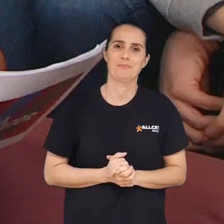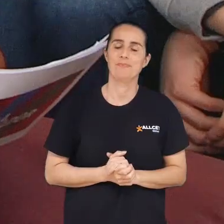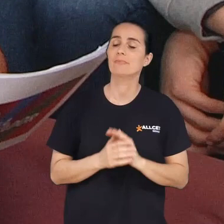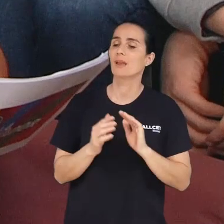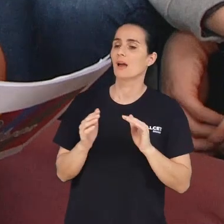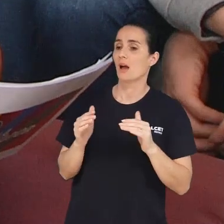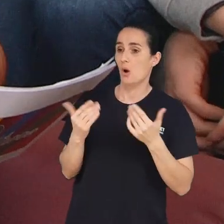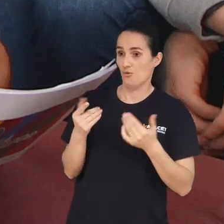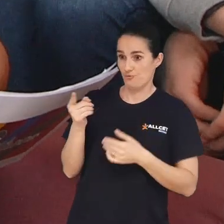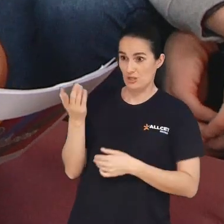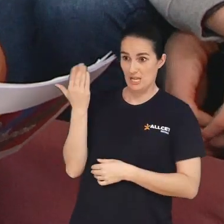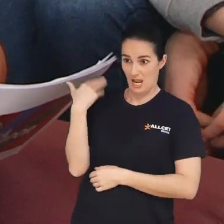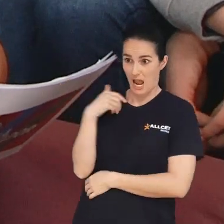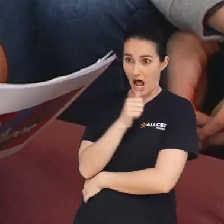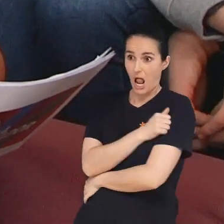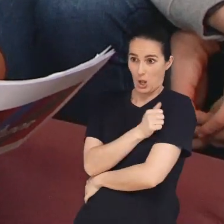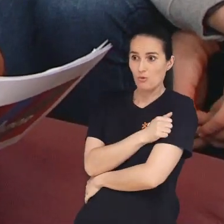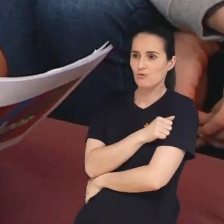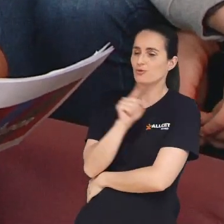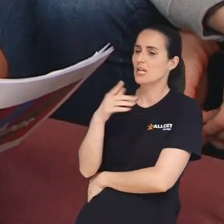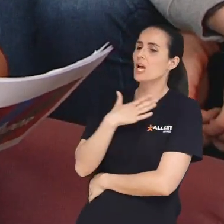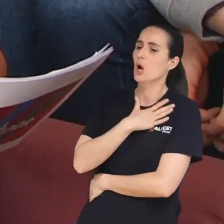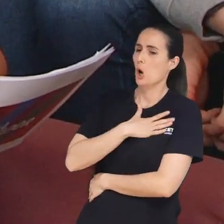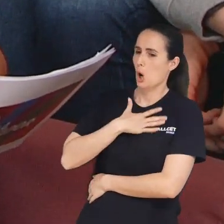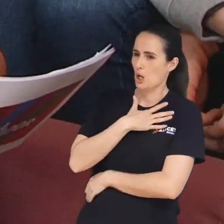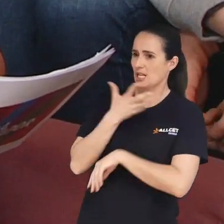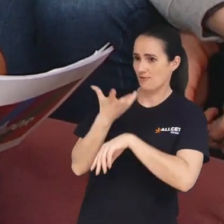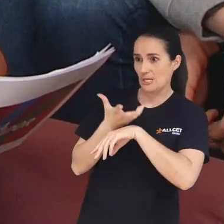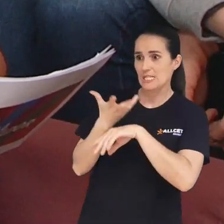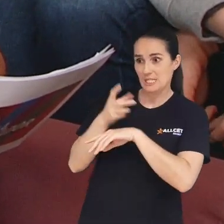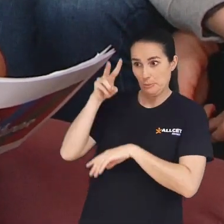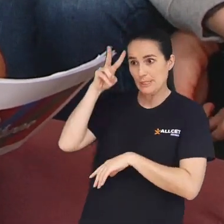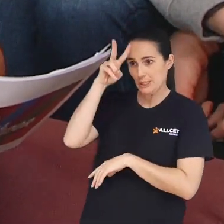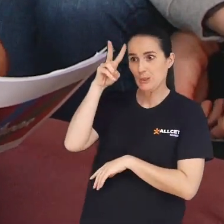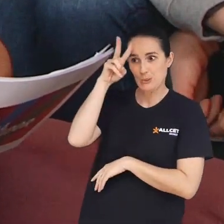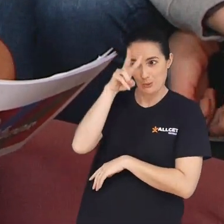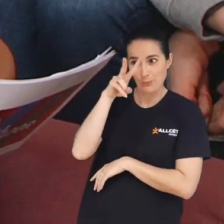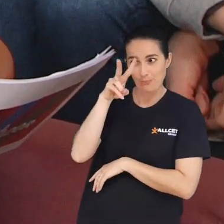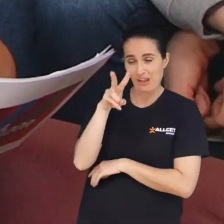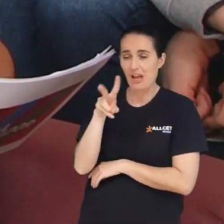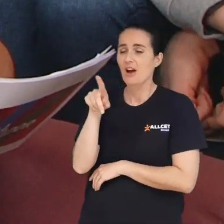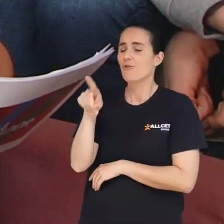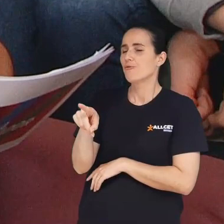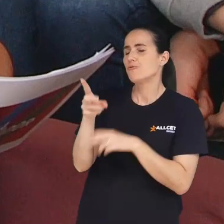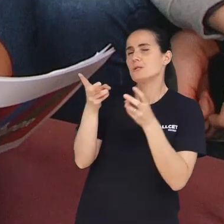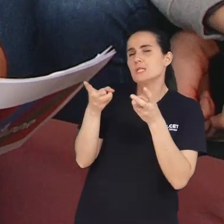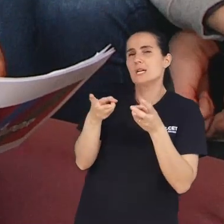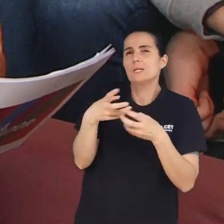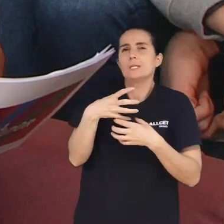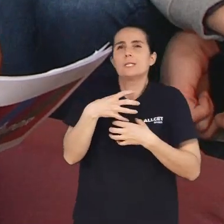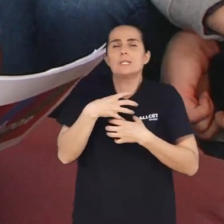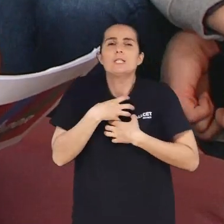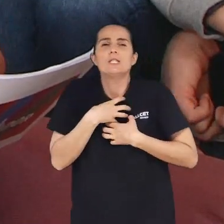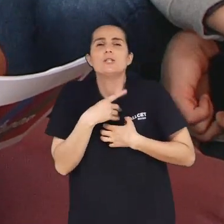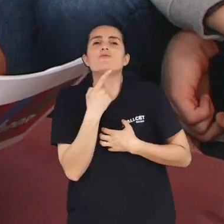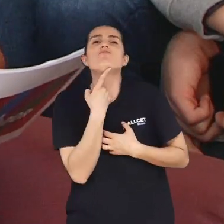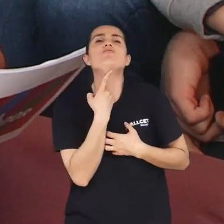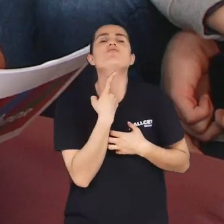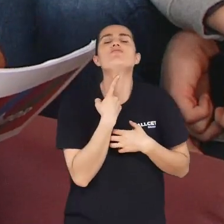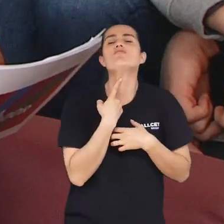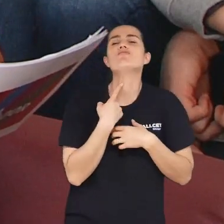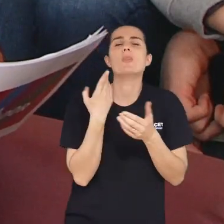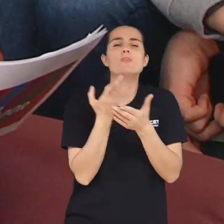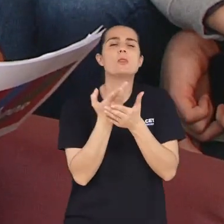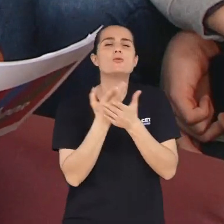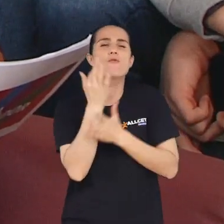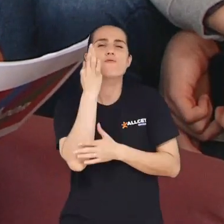Quando aluno, o gosto pela disciplina de História fez que você despertasse o desejo pela formação em Direito.